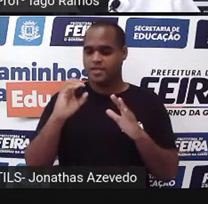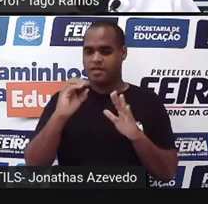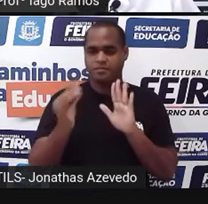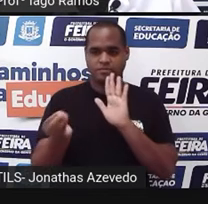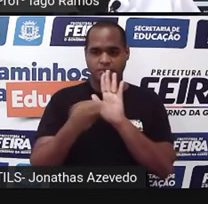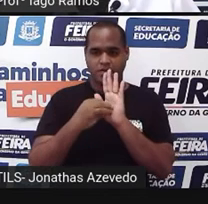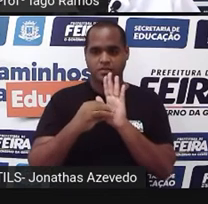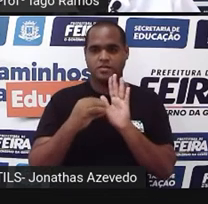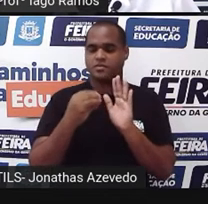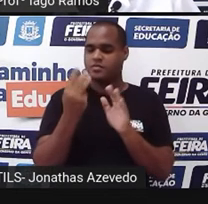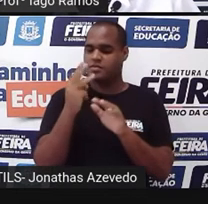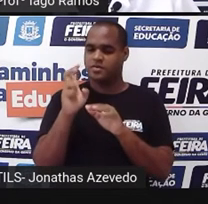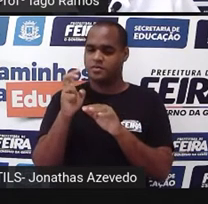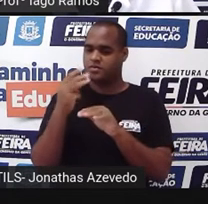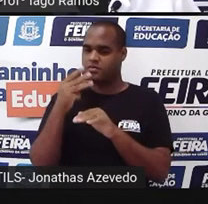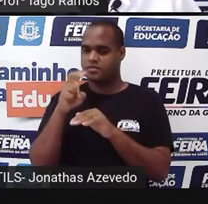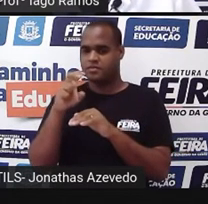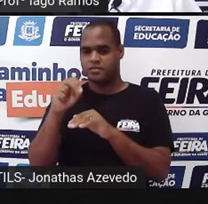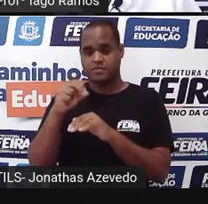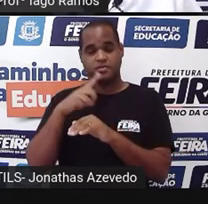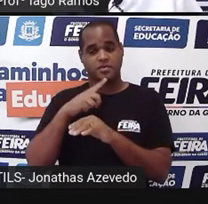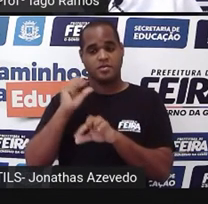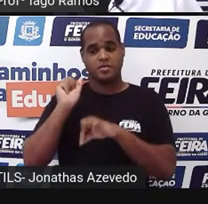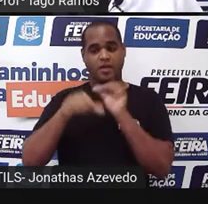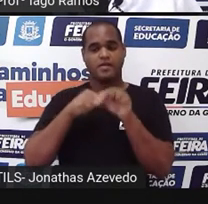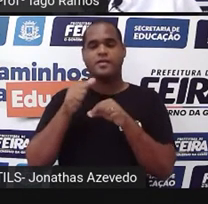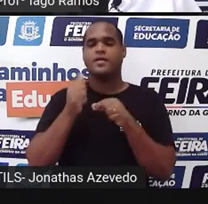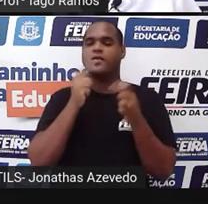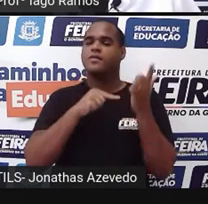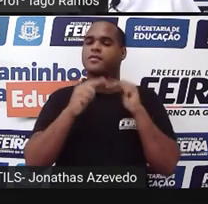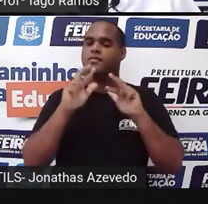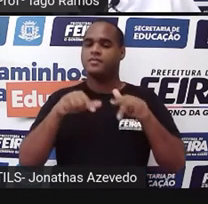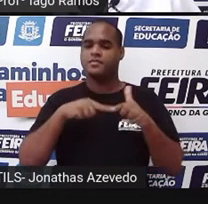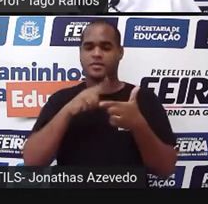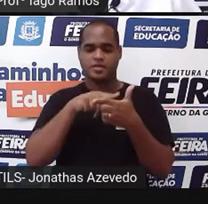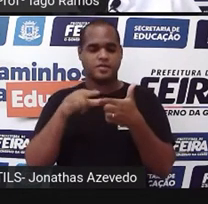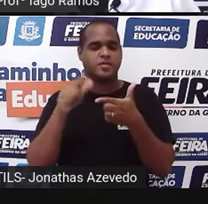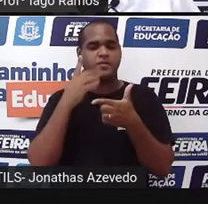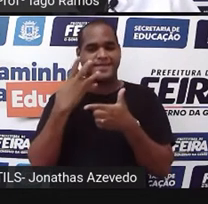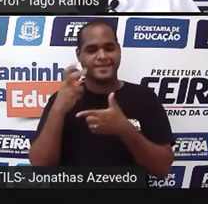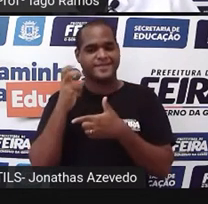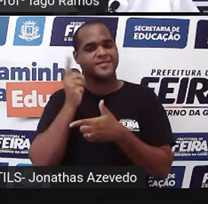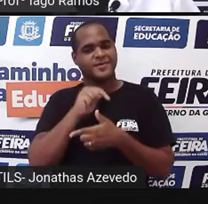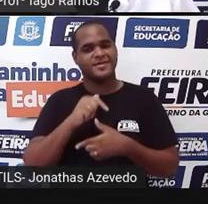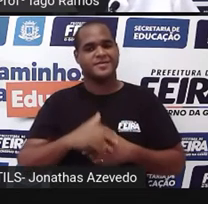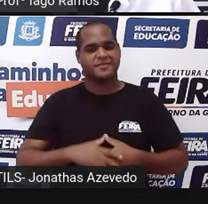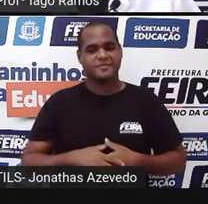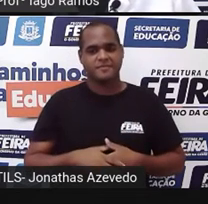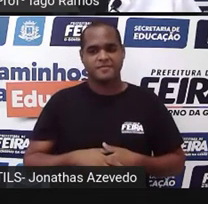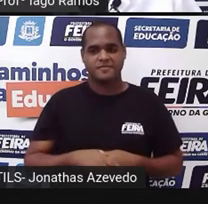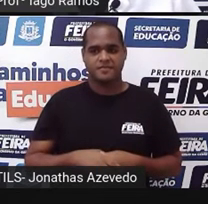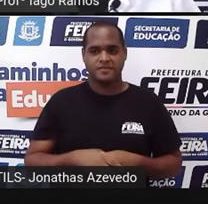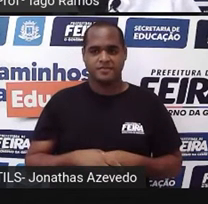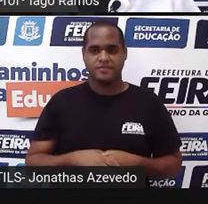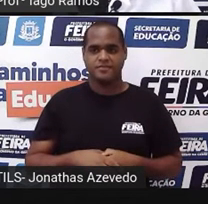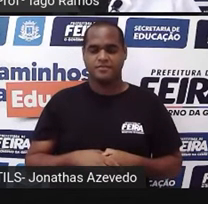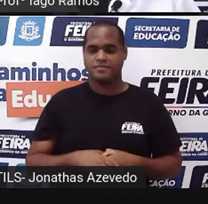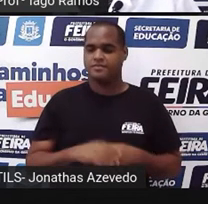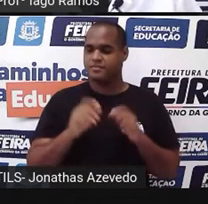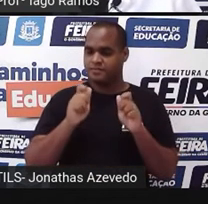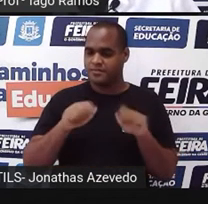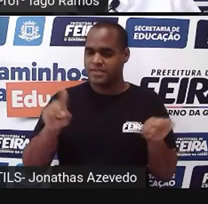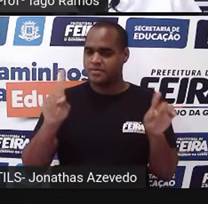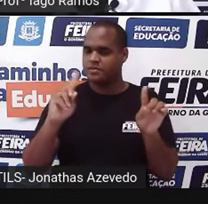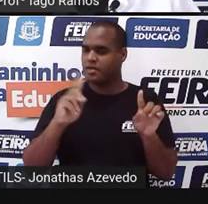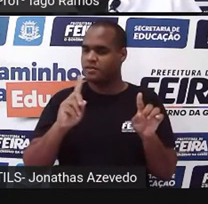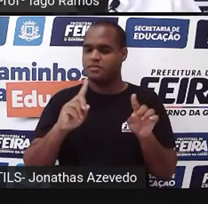nesse 35 vai virar 350 Quer para eu conseguir dividir 45 tá bom e não precisa mais